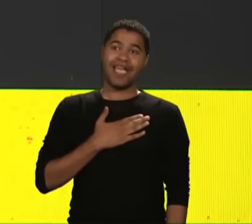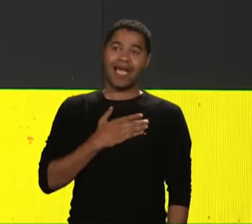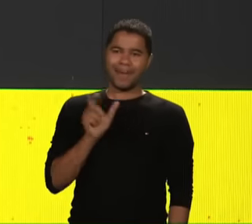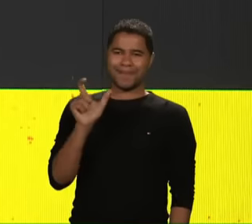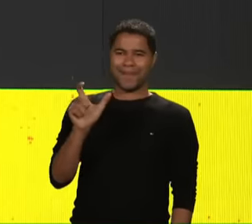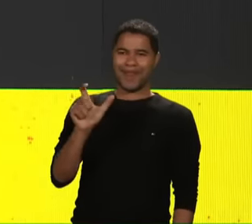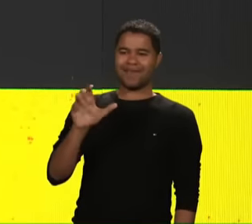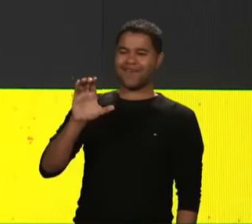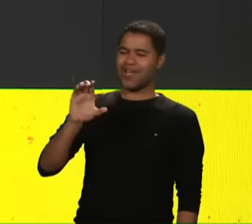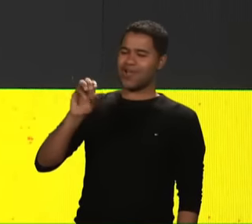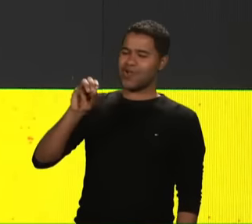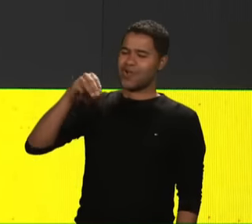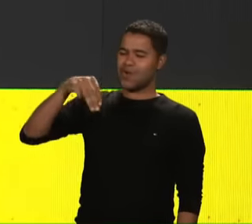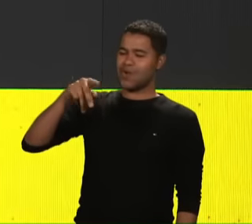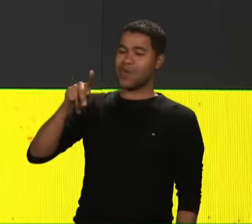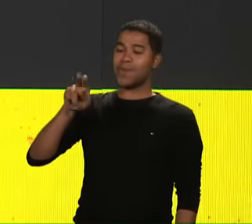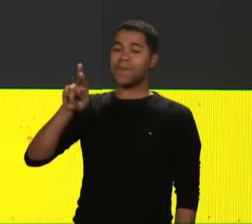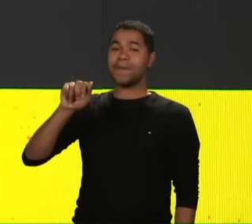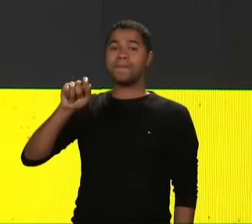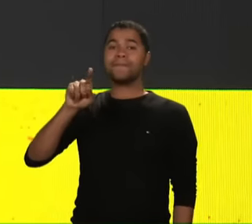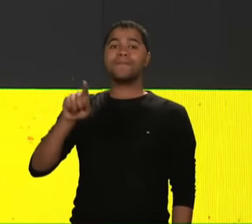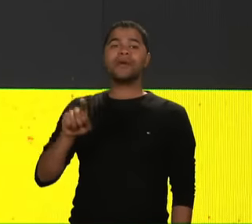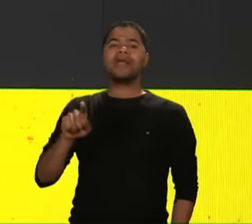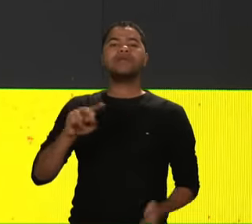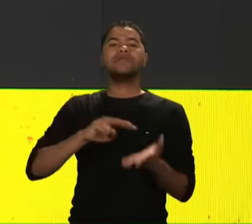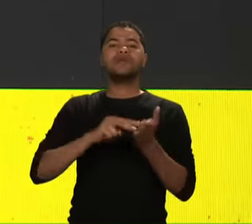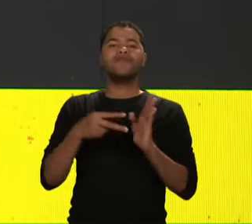aqui, Deus se agrada.